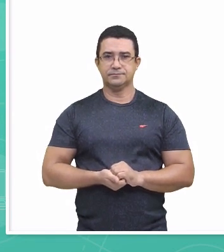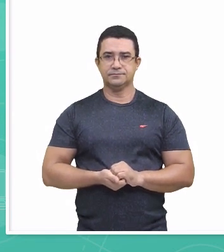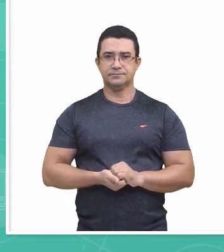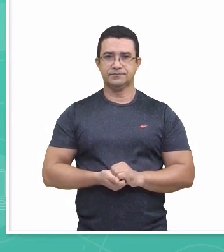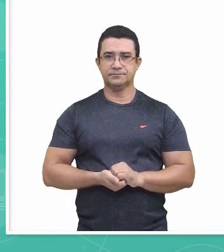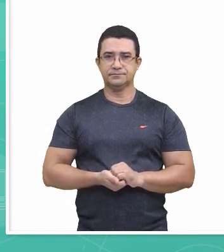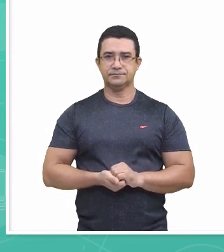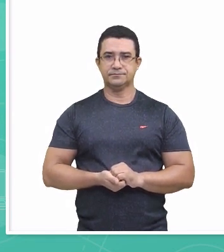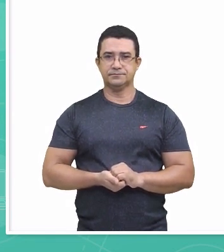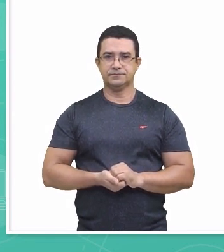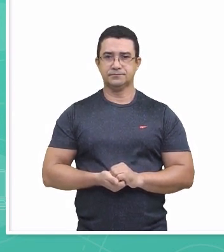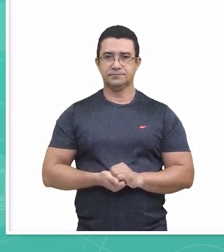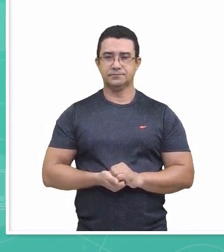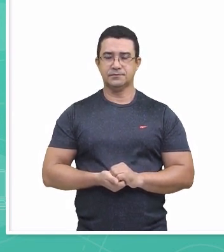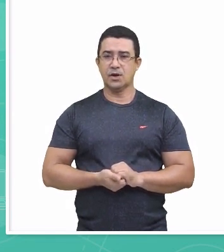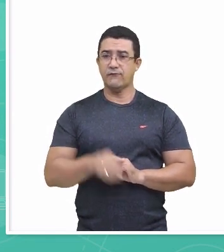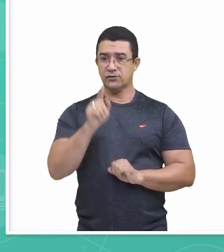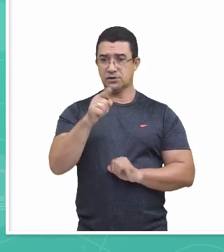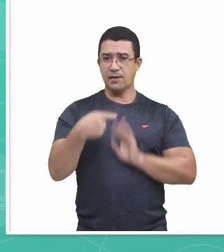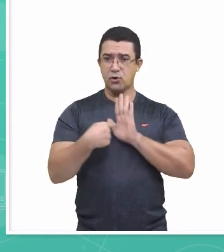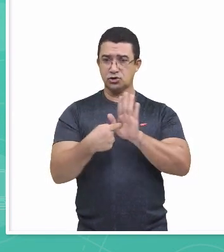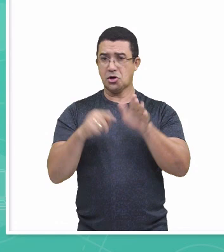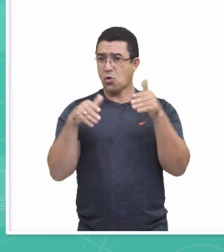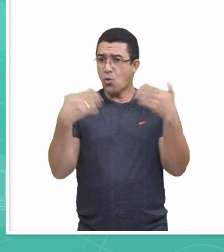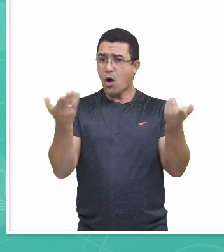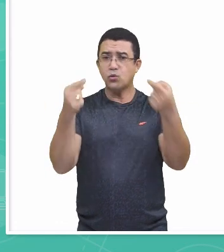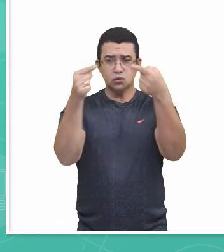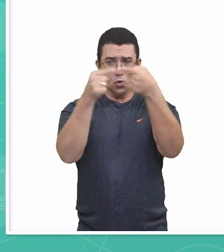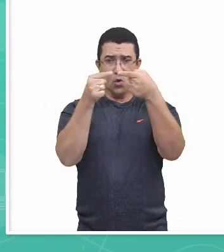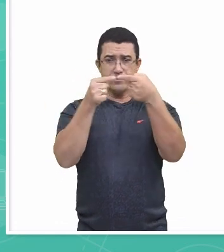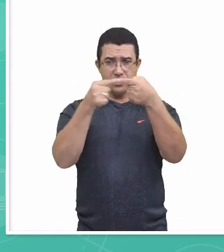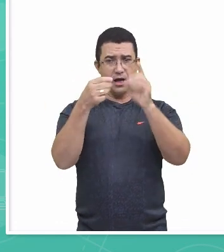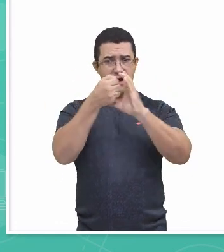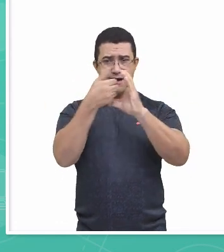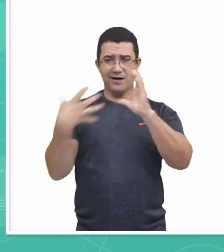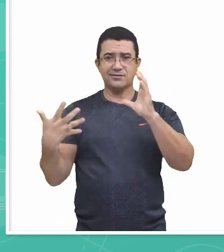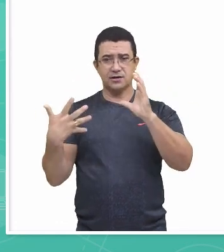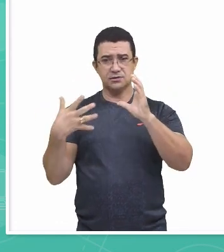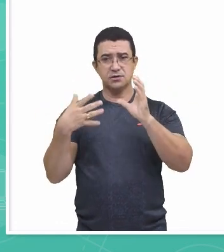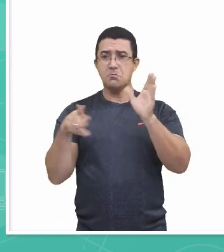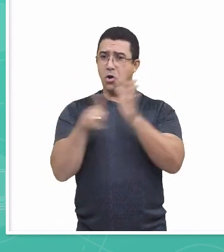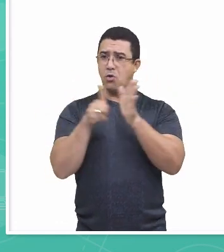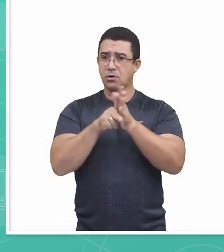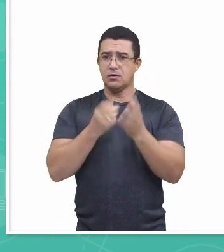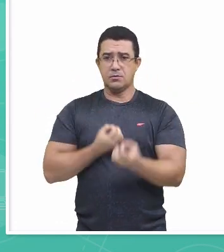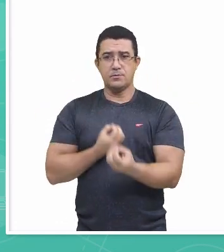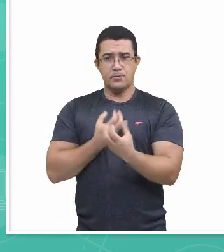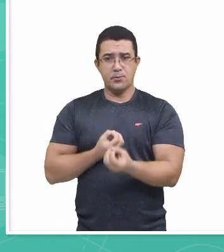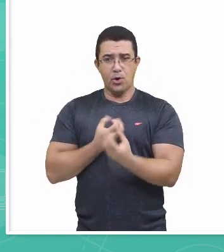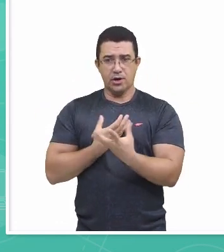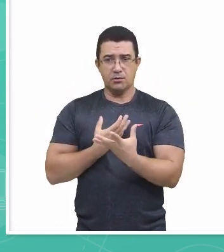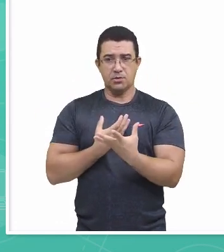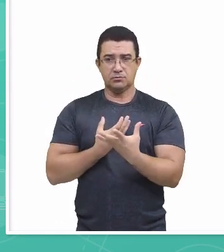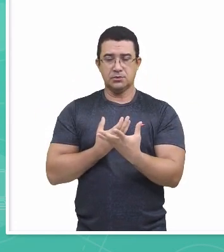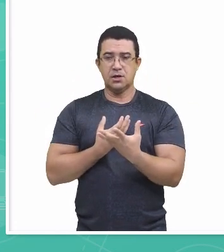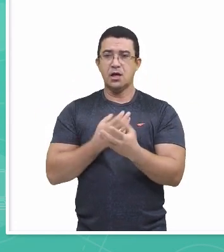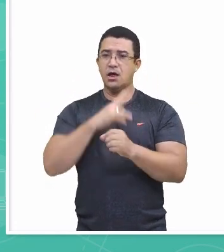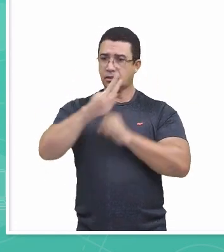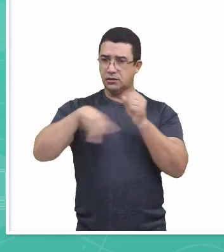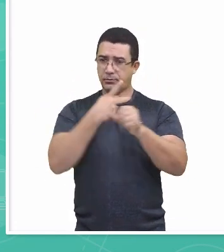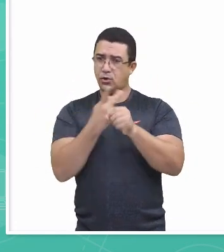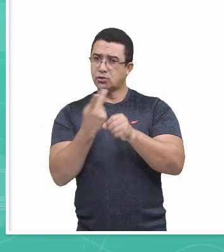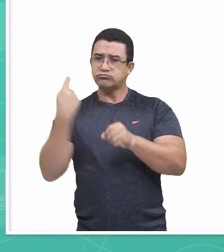primeira, a segunda, a terceira e vai indicar aí quais delas indica características do poema. Responda, daqui a pouquinho